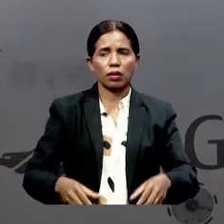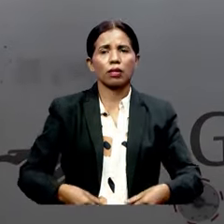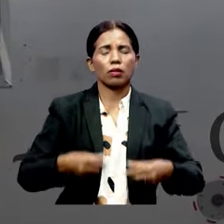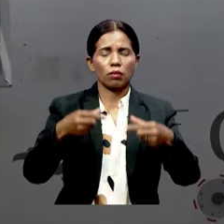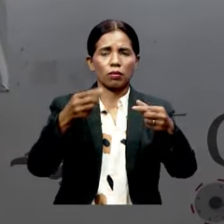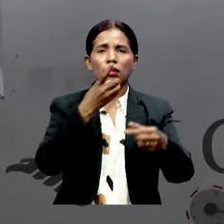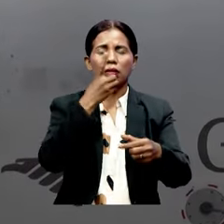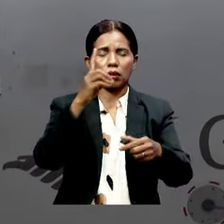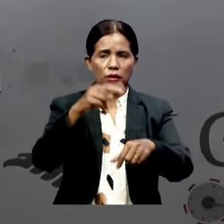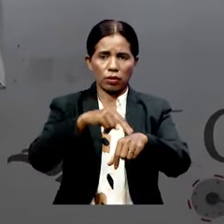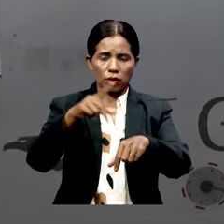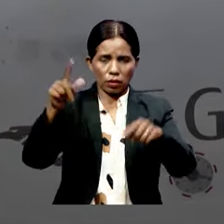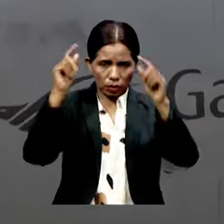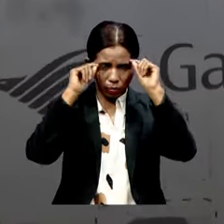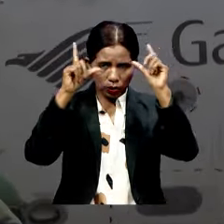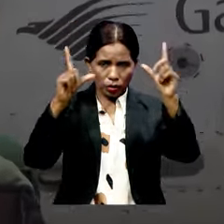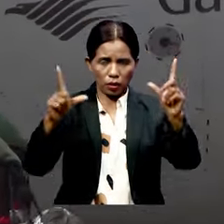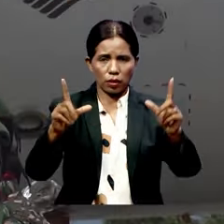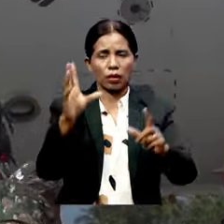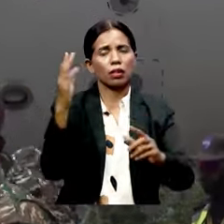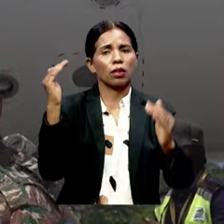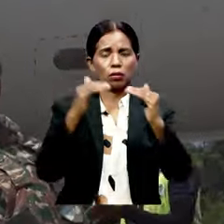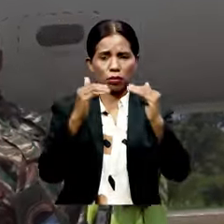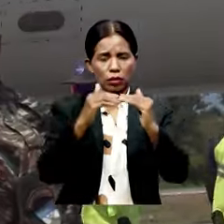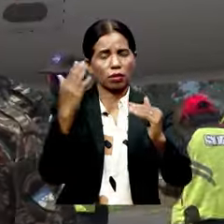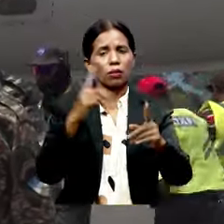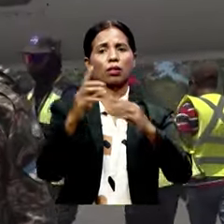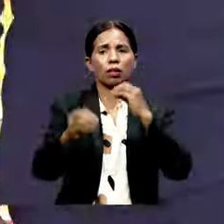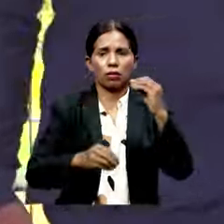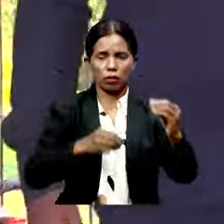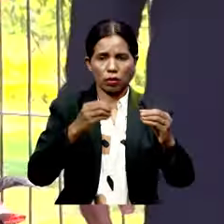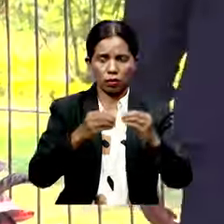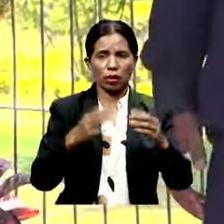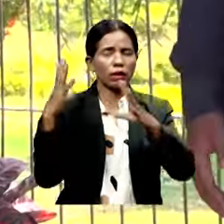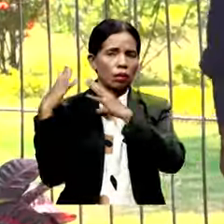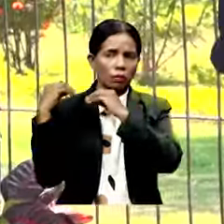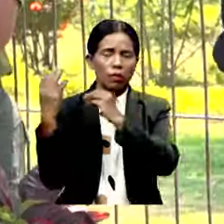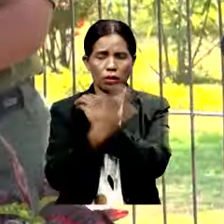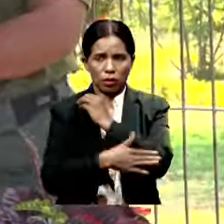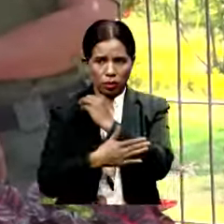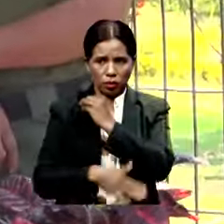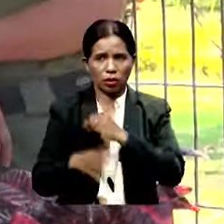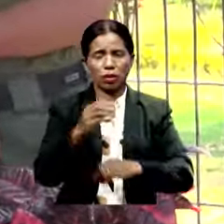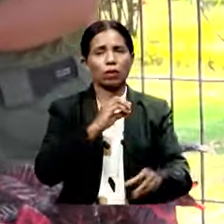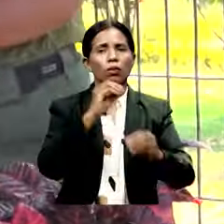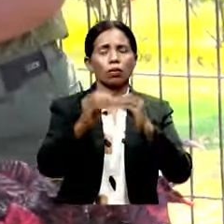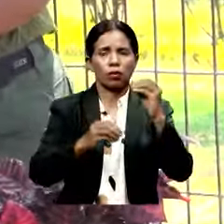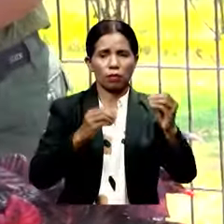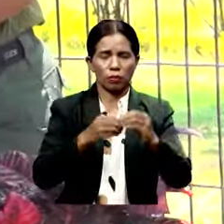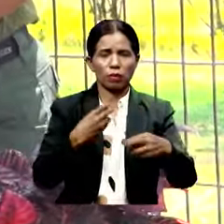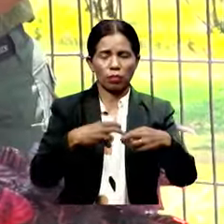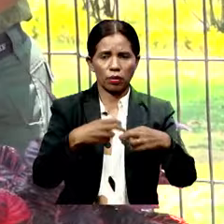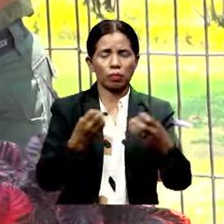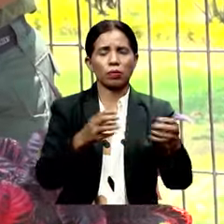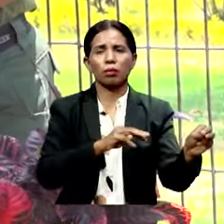declaração nacional Timor-Leste nian e a Cimeira refere nebe coalia liu conoba experiência nação nian no conoba impacto em oinhus e